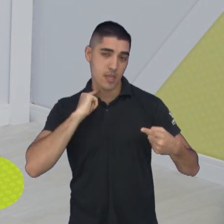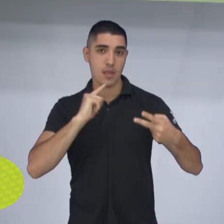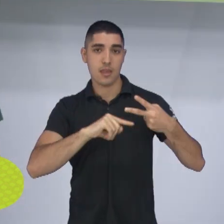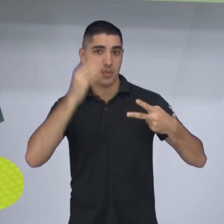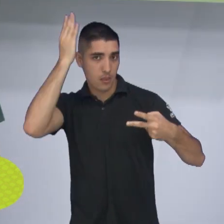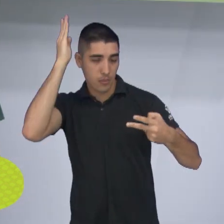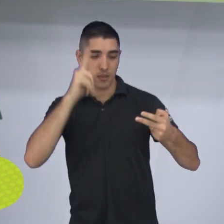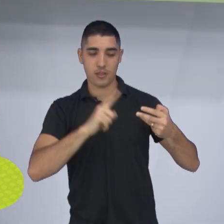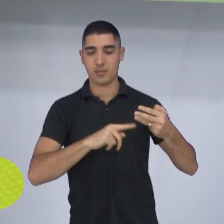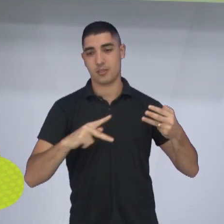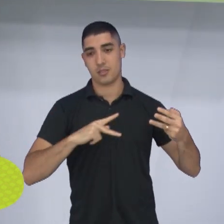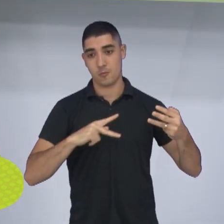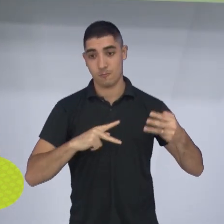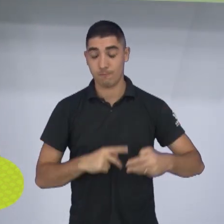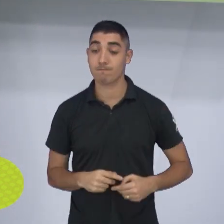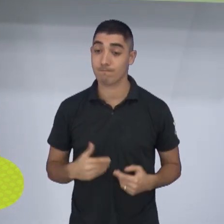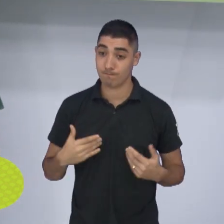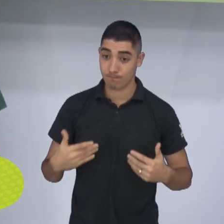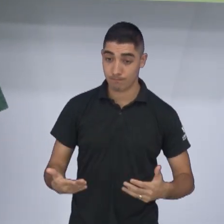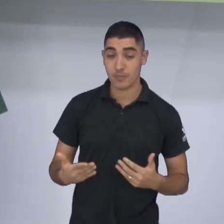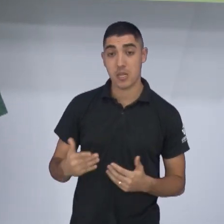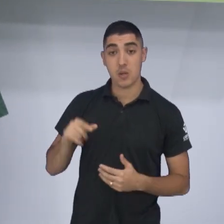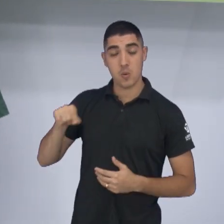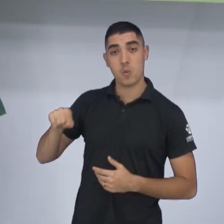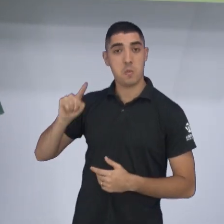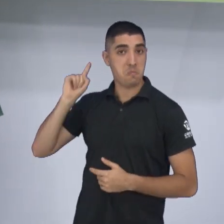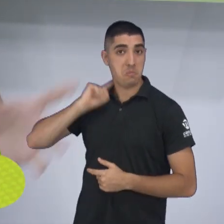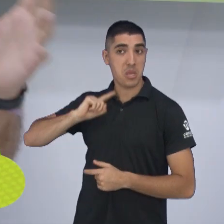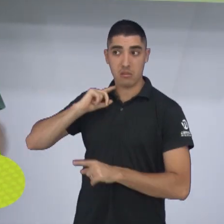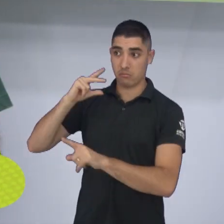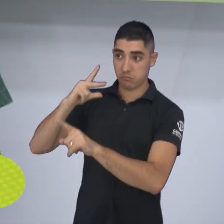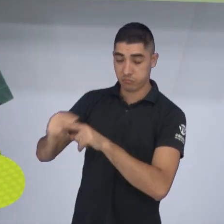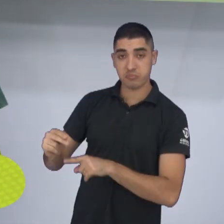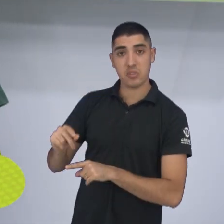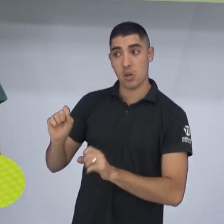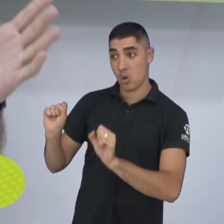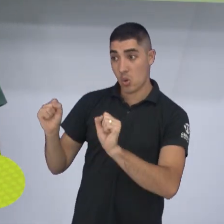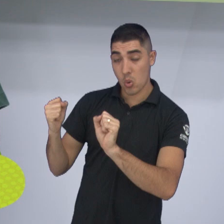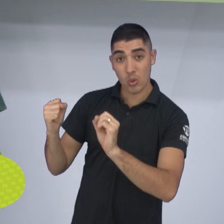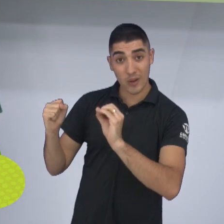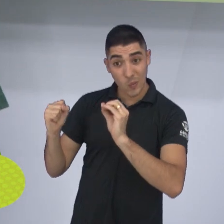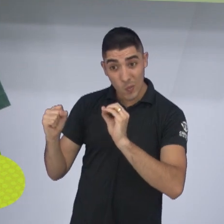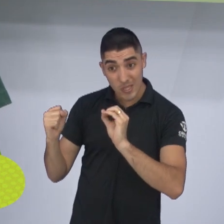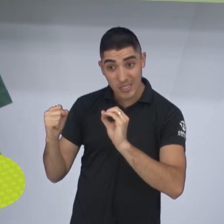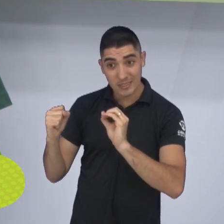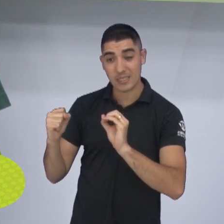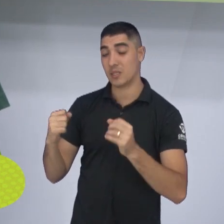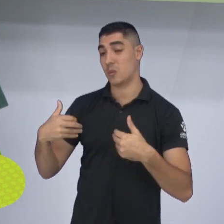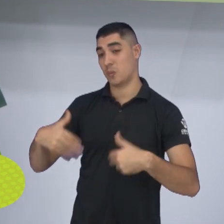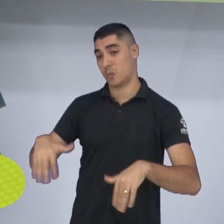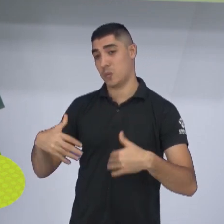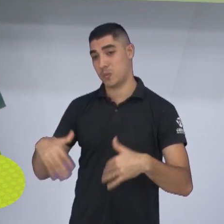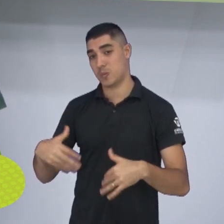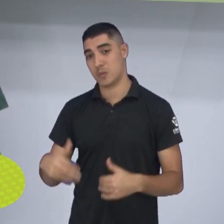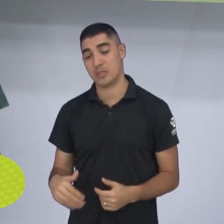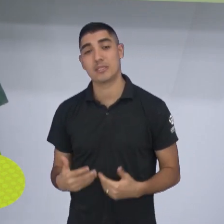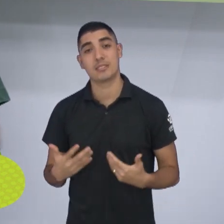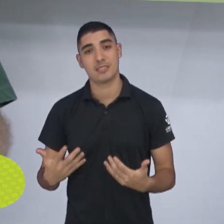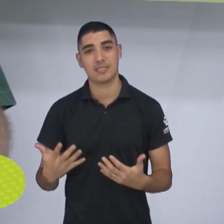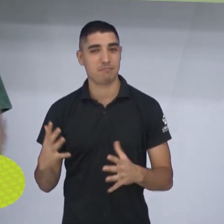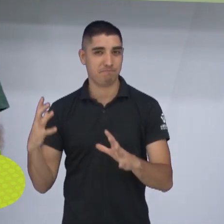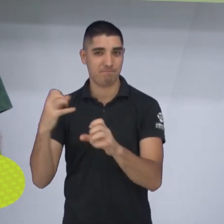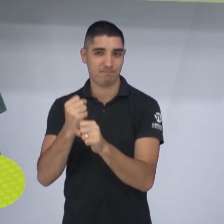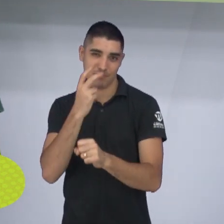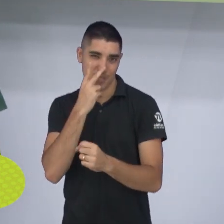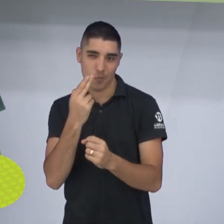é, o Minas foi o algoz aí de Taubaté e São José, né, meteu 8-0 nos times do Vale, né, tipo 4-4, então o São José, mas